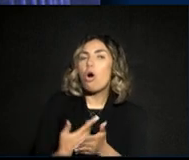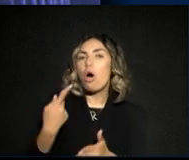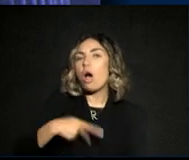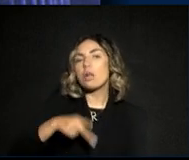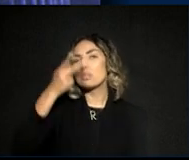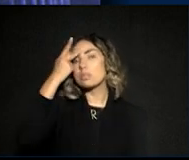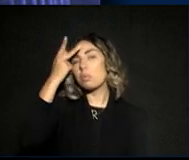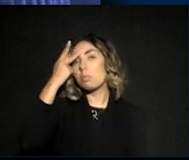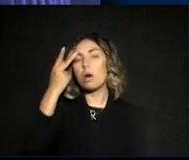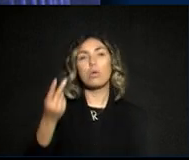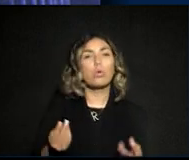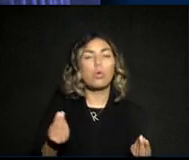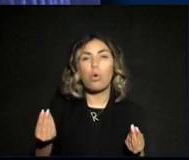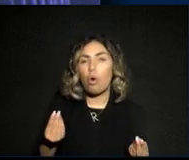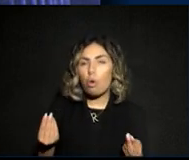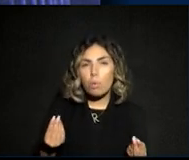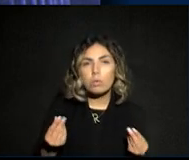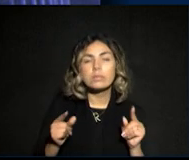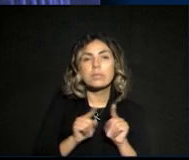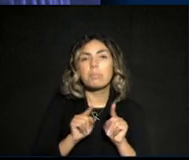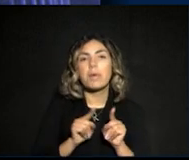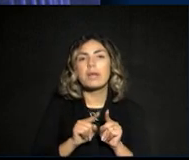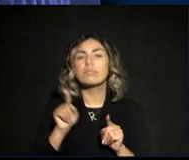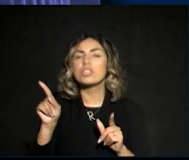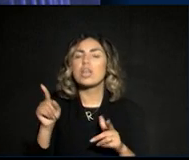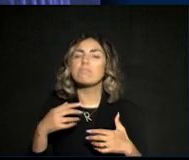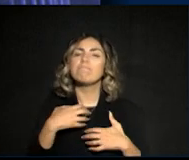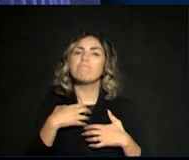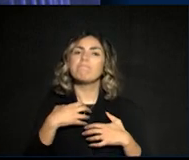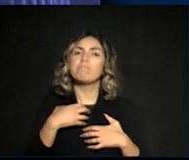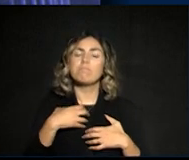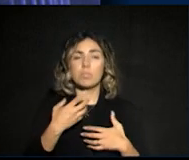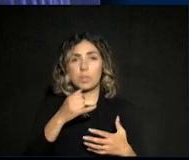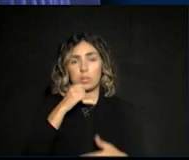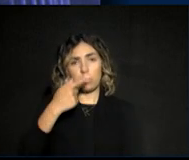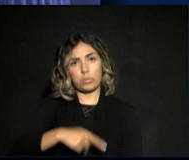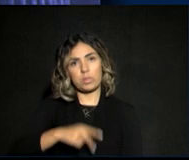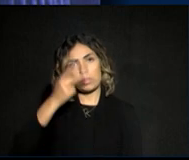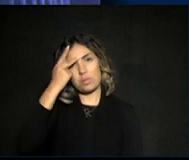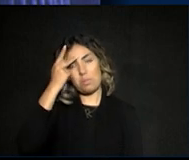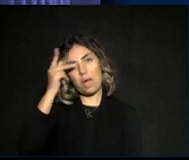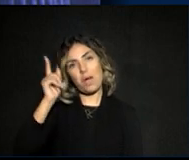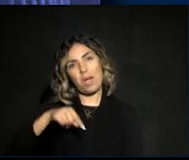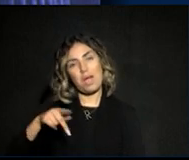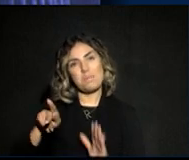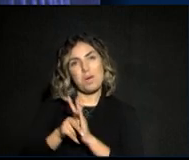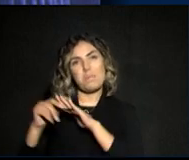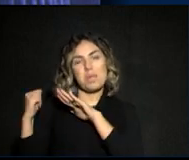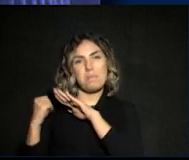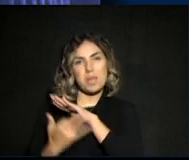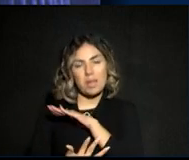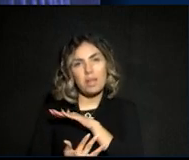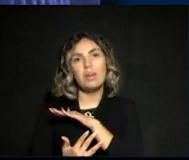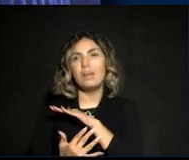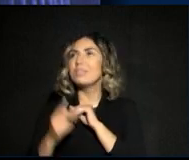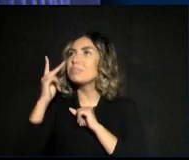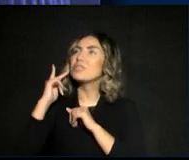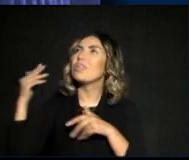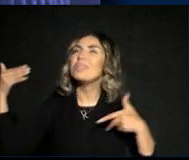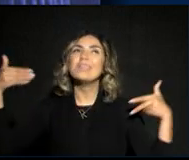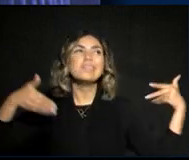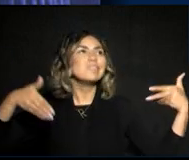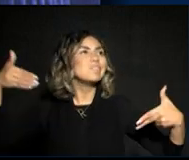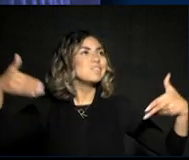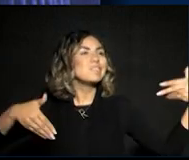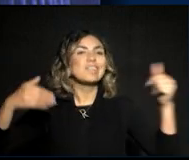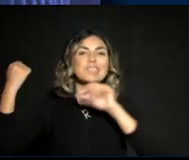história com São Paulo e como você se vincula essa terra é uma terra de imigrantes de que vem para cá